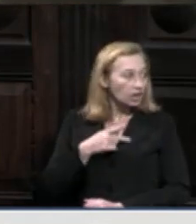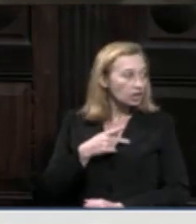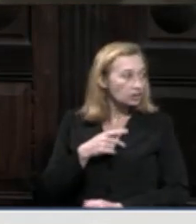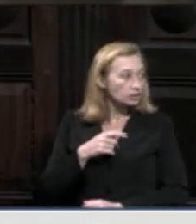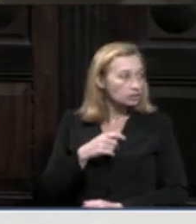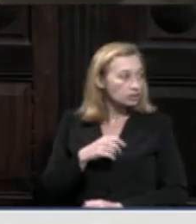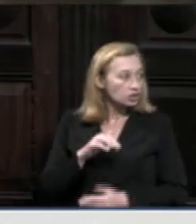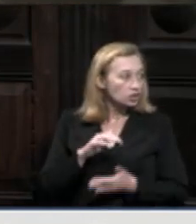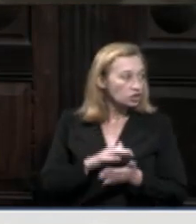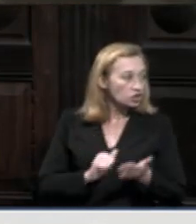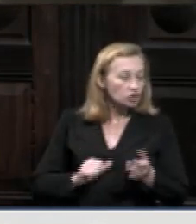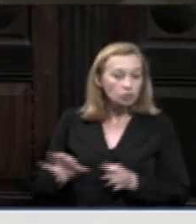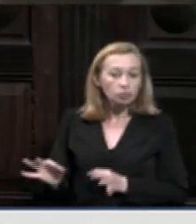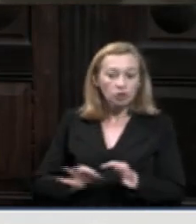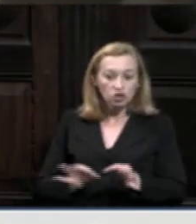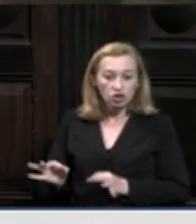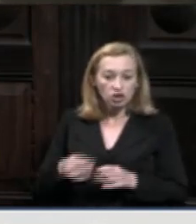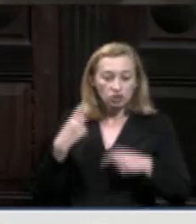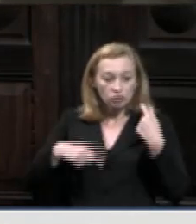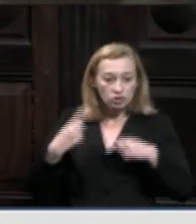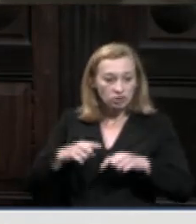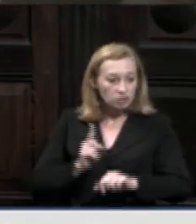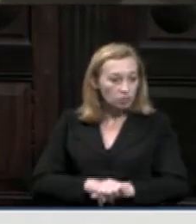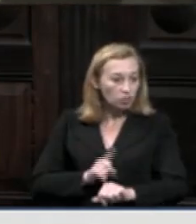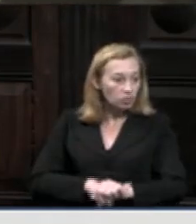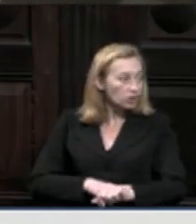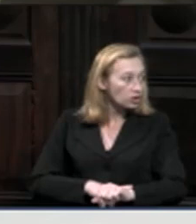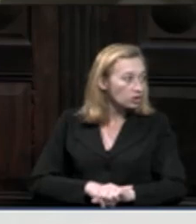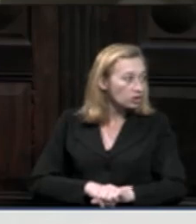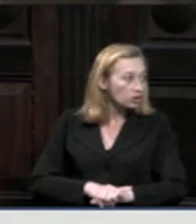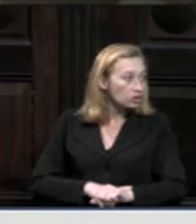Tira o projeto de discussão nesse momento, faz a inversão de